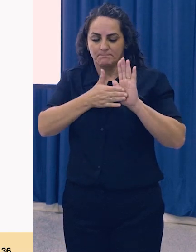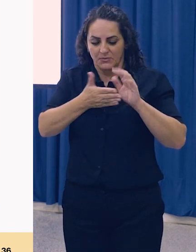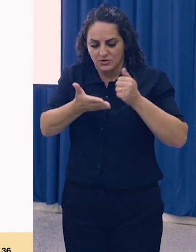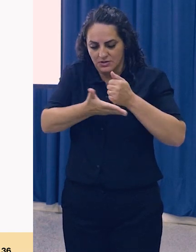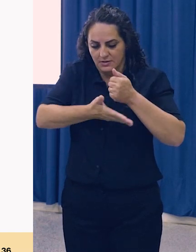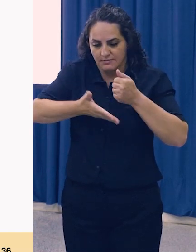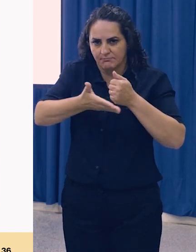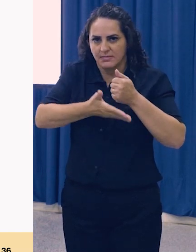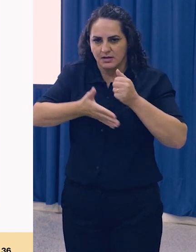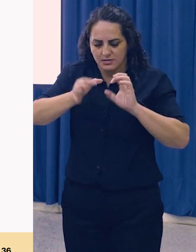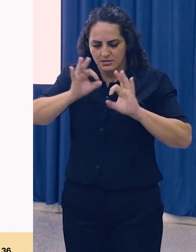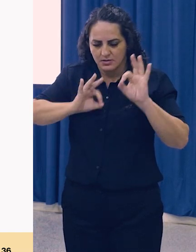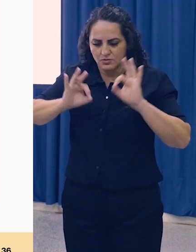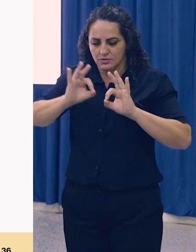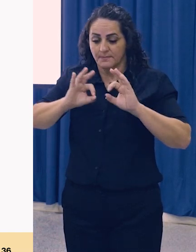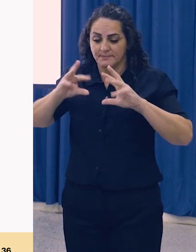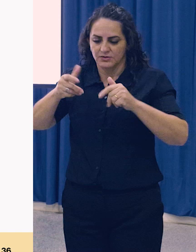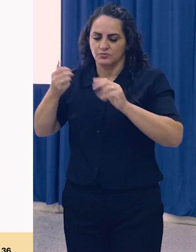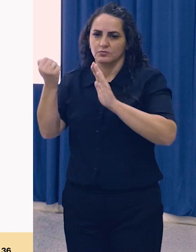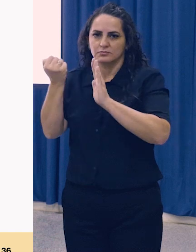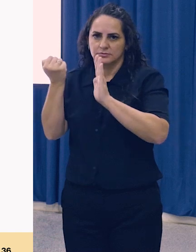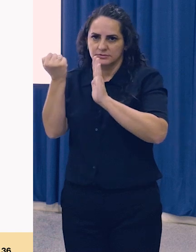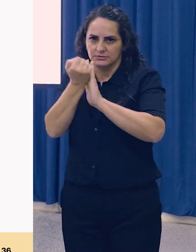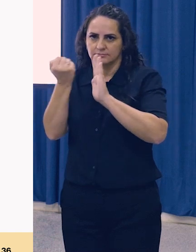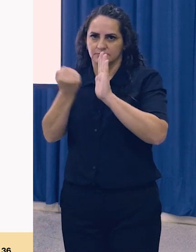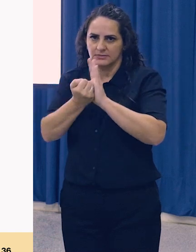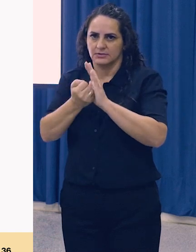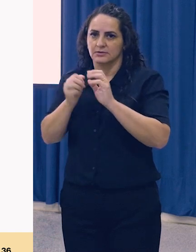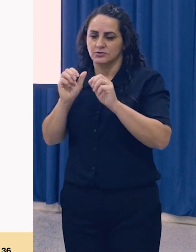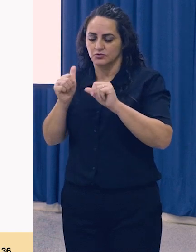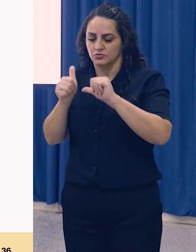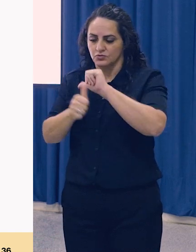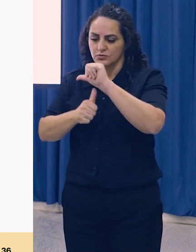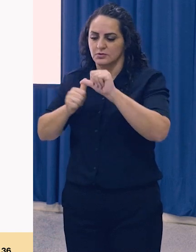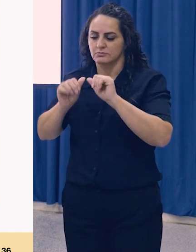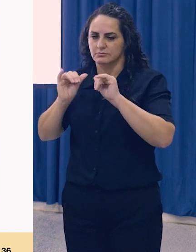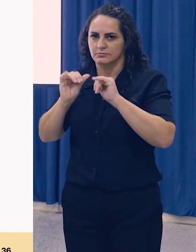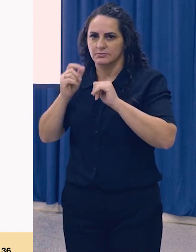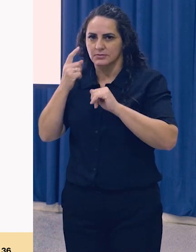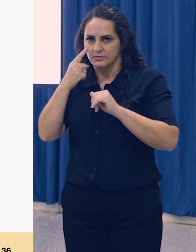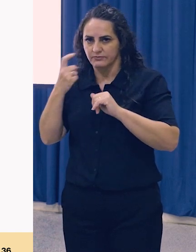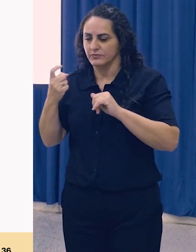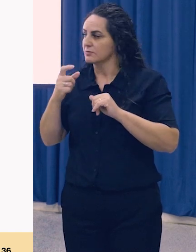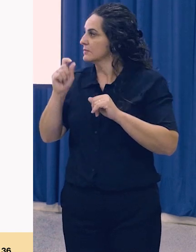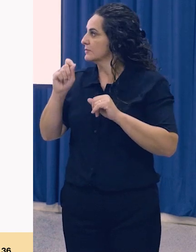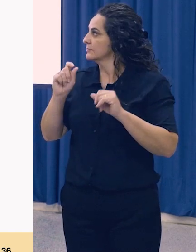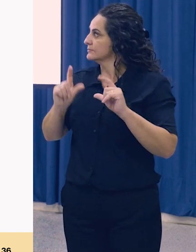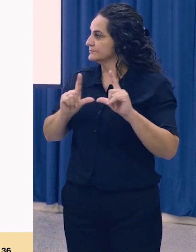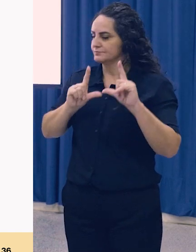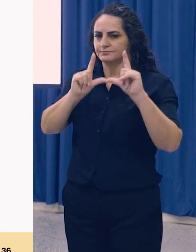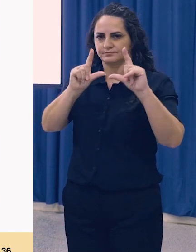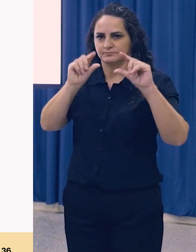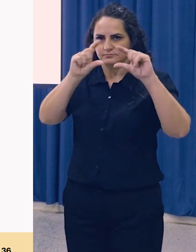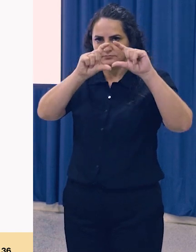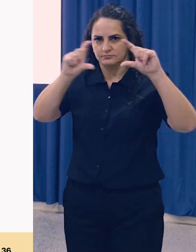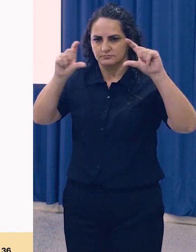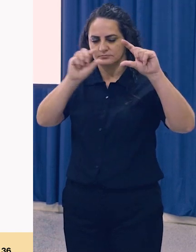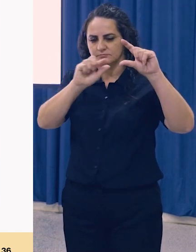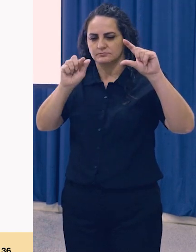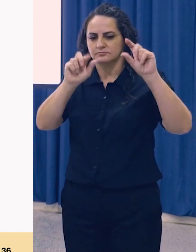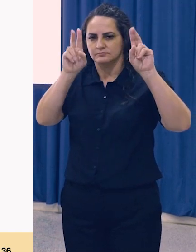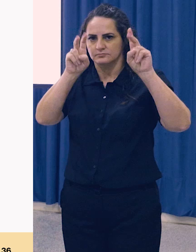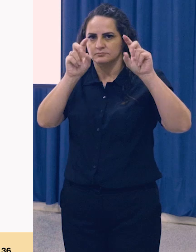eu usei essa proposta para todas as marcas, só mudando realmente as informações, que é, então, a capa do filme com o título e a